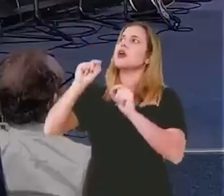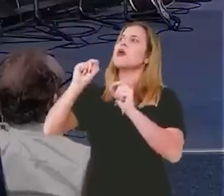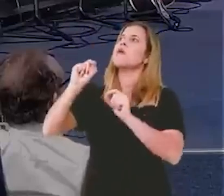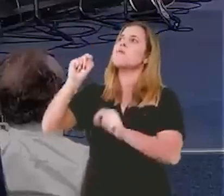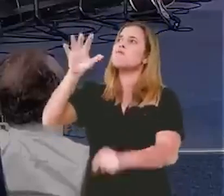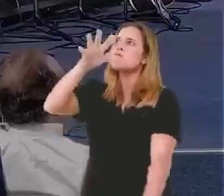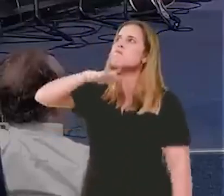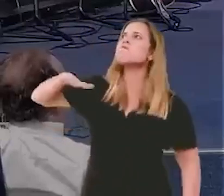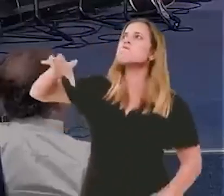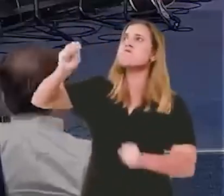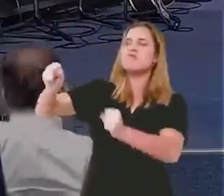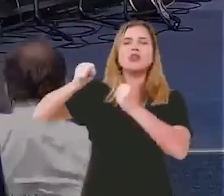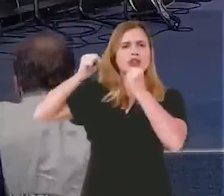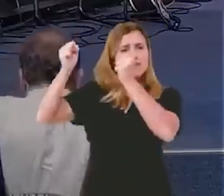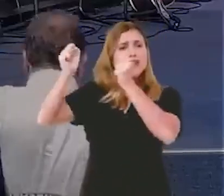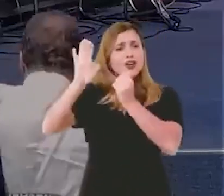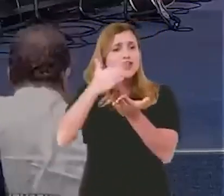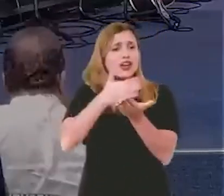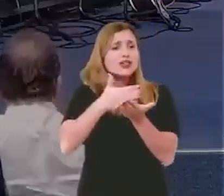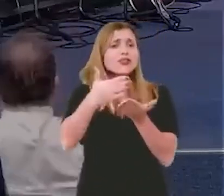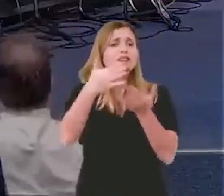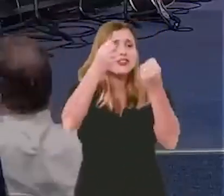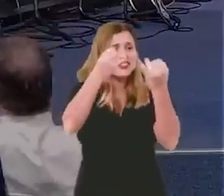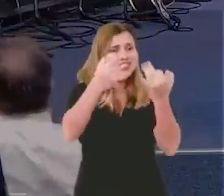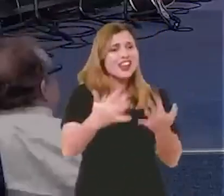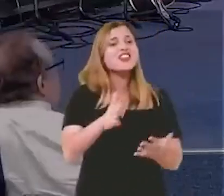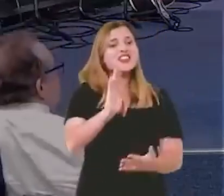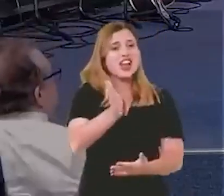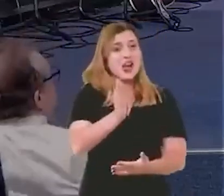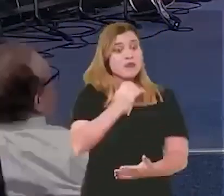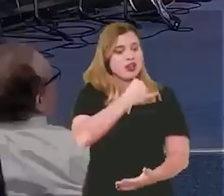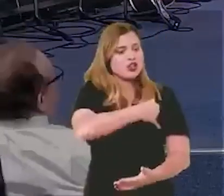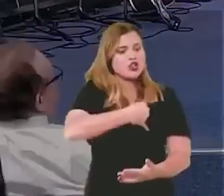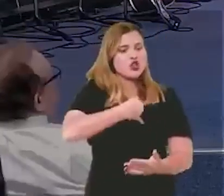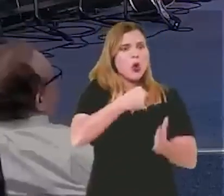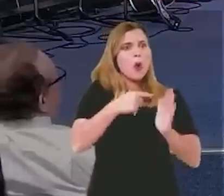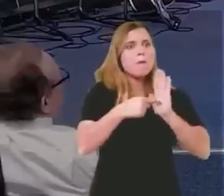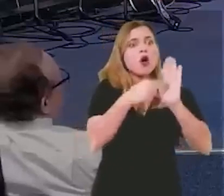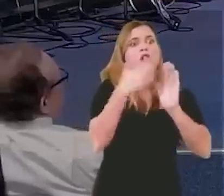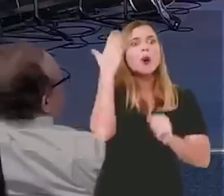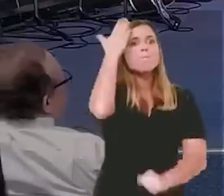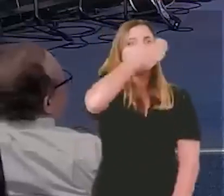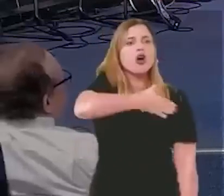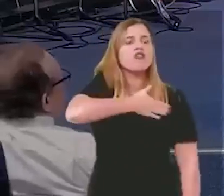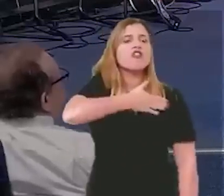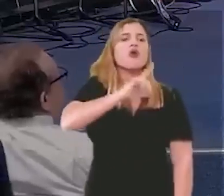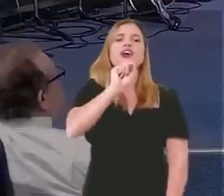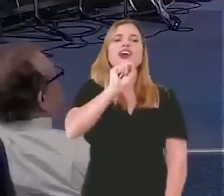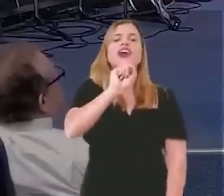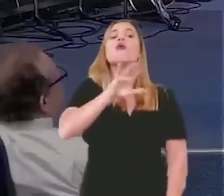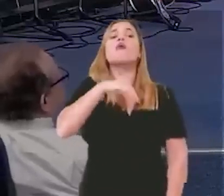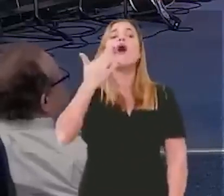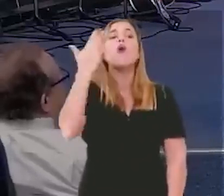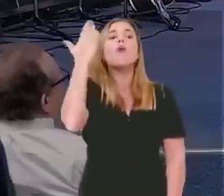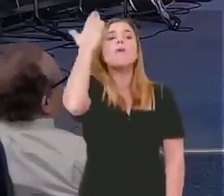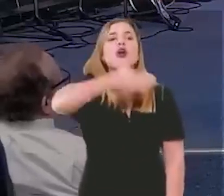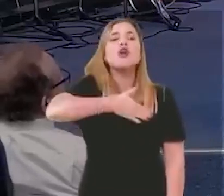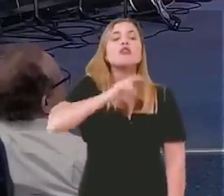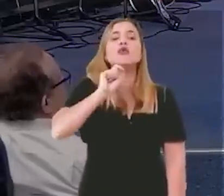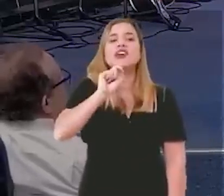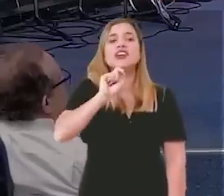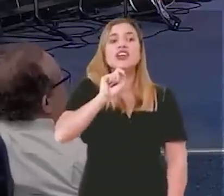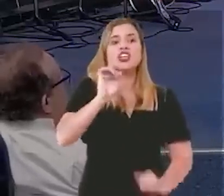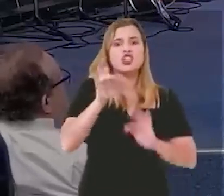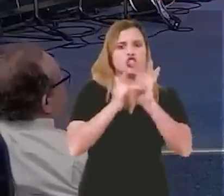Eu disse para vocês no começo que João escreveu este evangelho para provar uma tese. Qual é a tese?